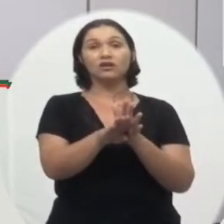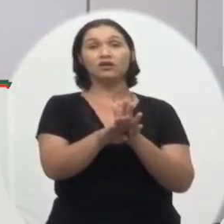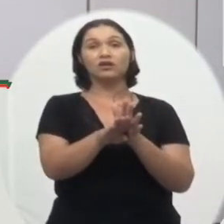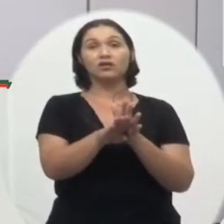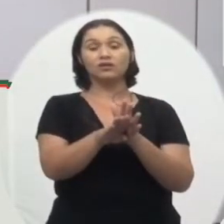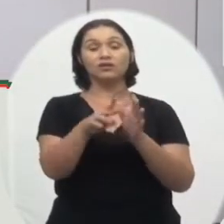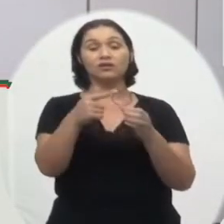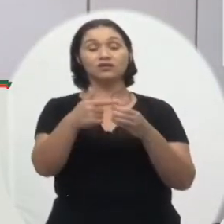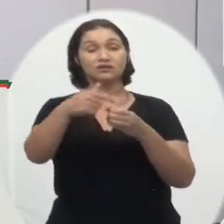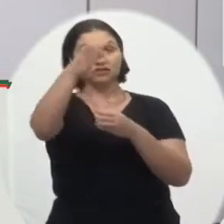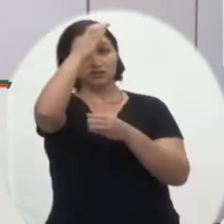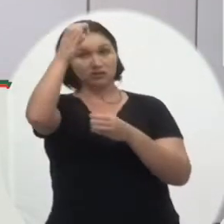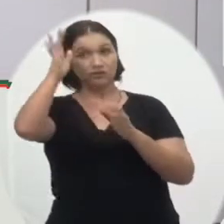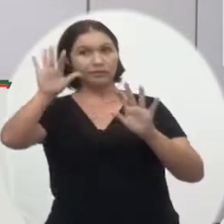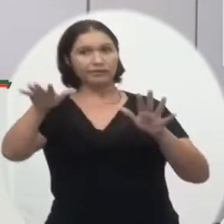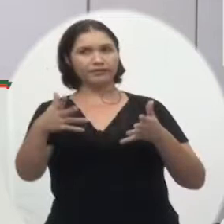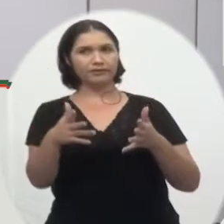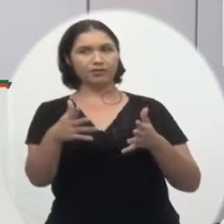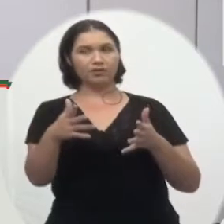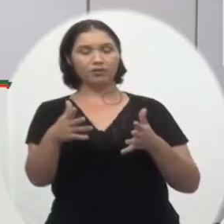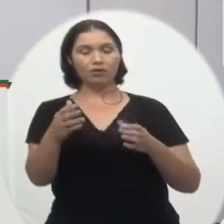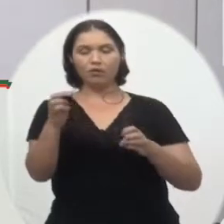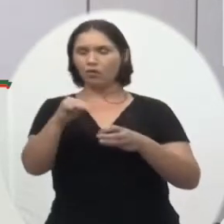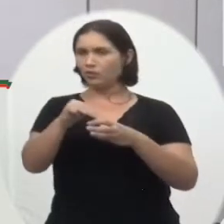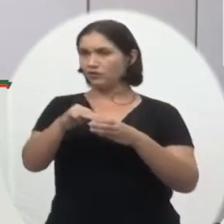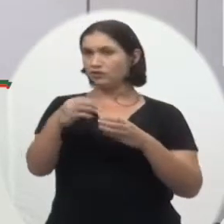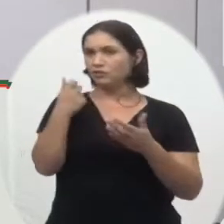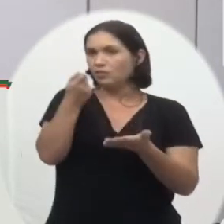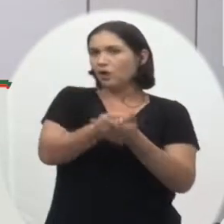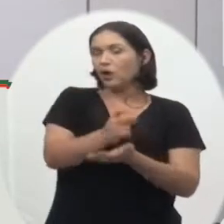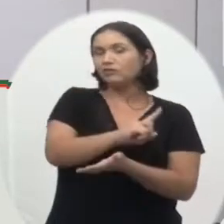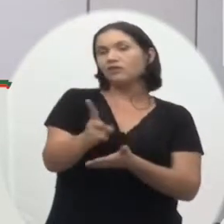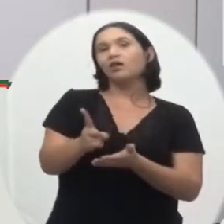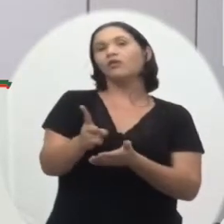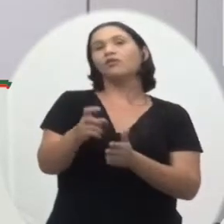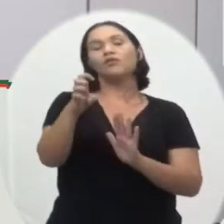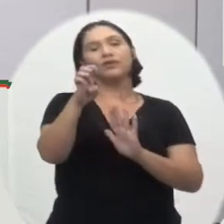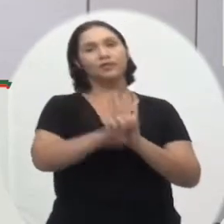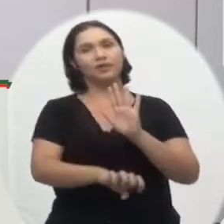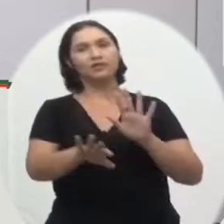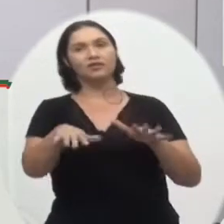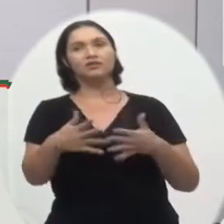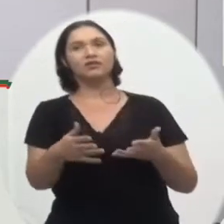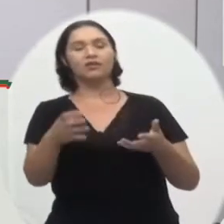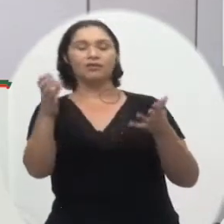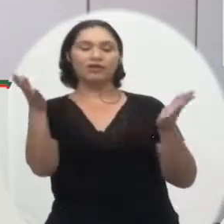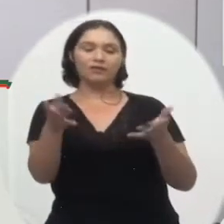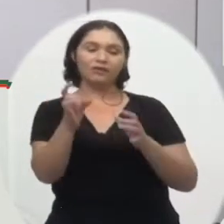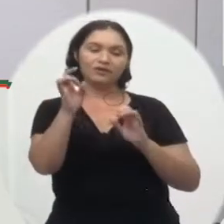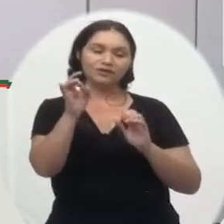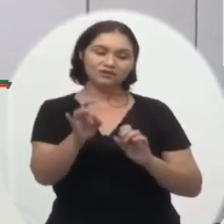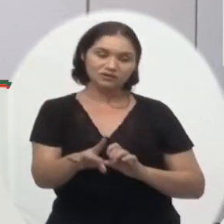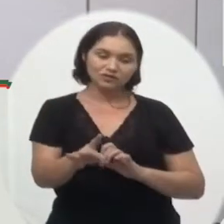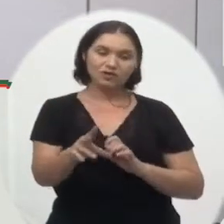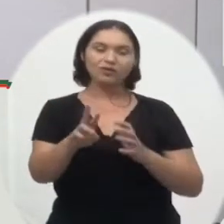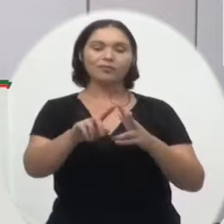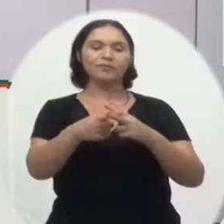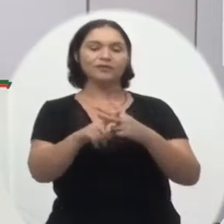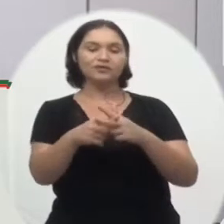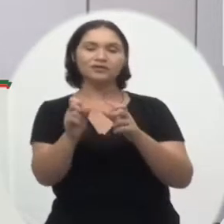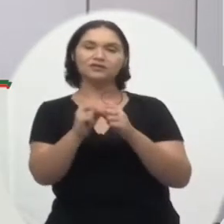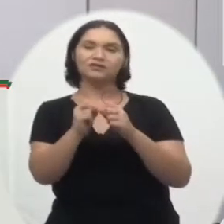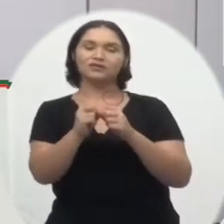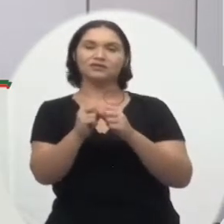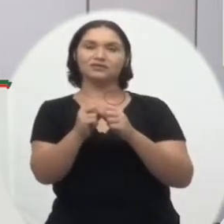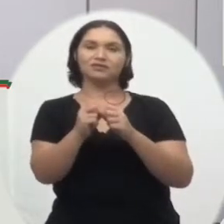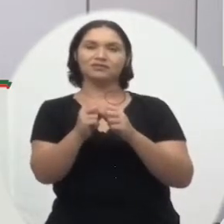município, e uma pequena coisa que eles deveriam fazer, que é uma responsabilidade deles de ir lá fazer a manutenção, eles não